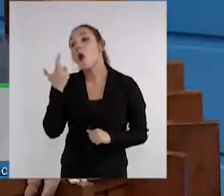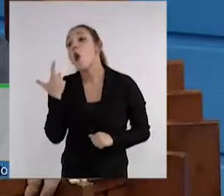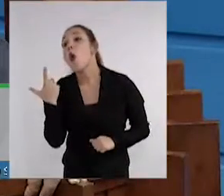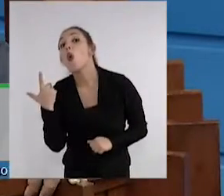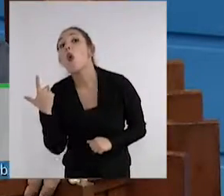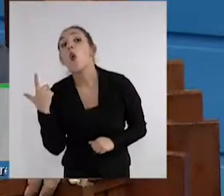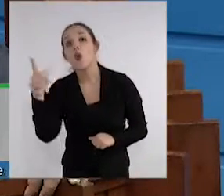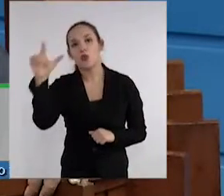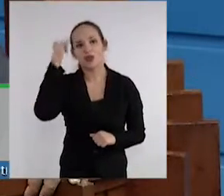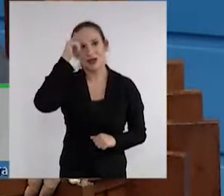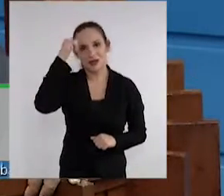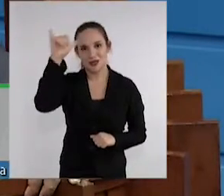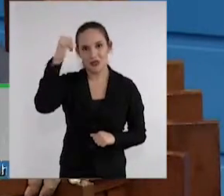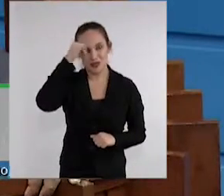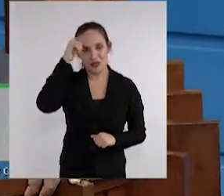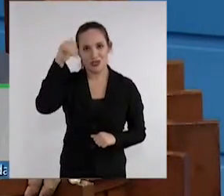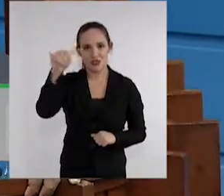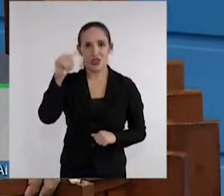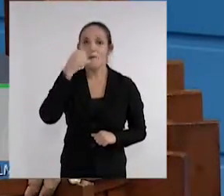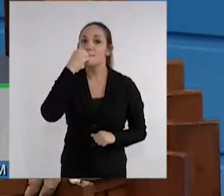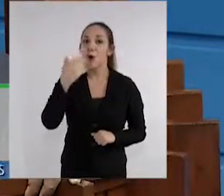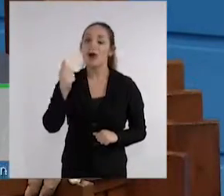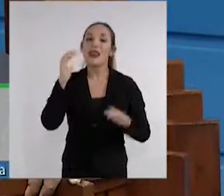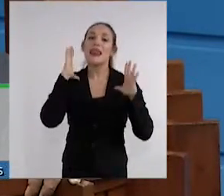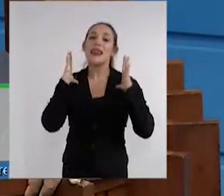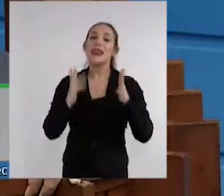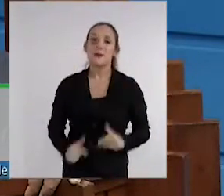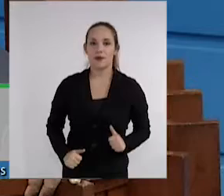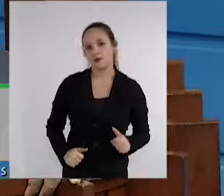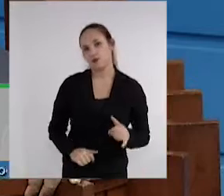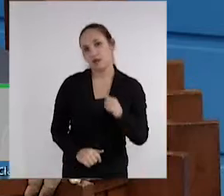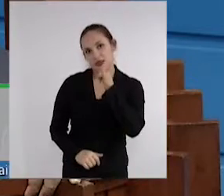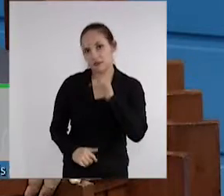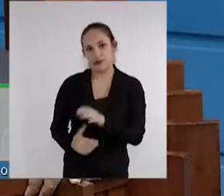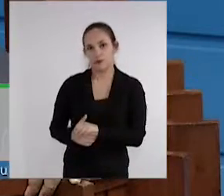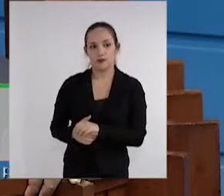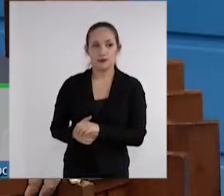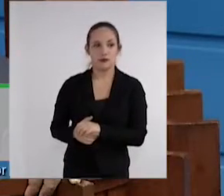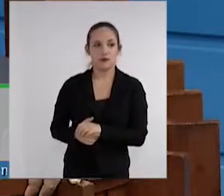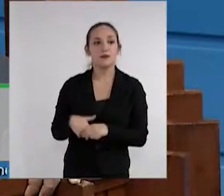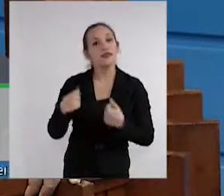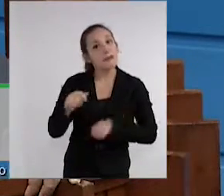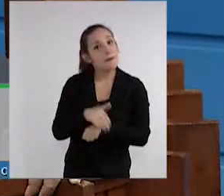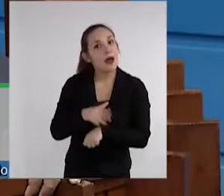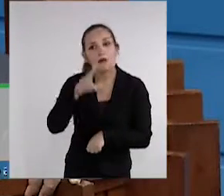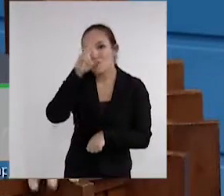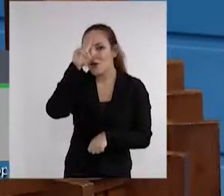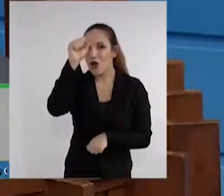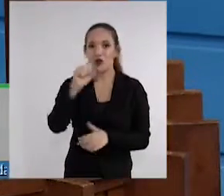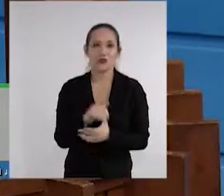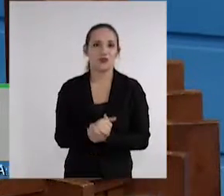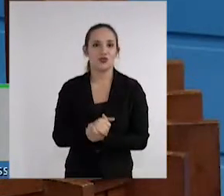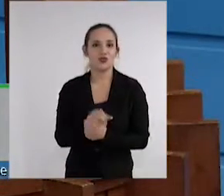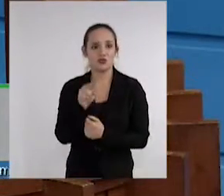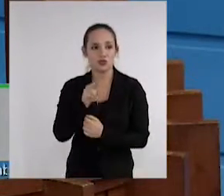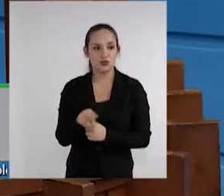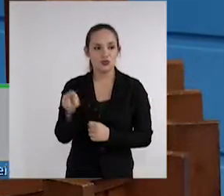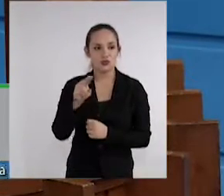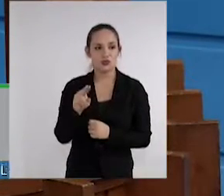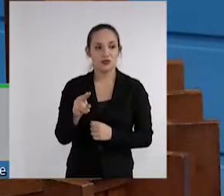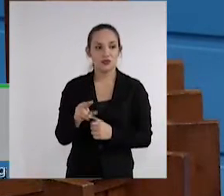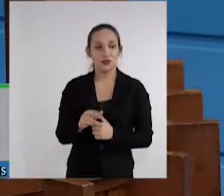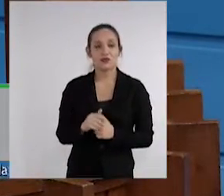fontes renováveis de energia limpa, como, por exemplo, fortalecer a exploração do